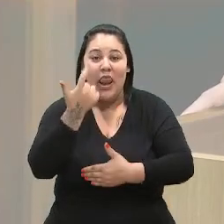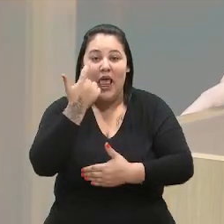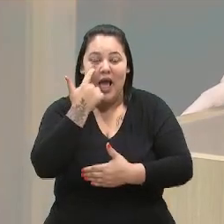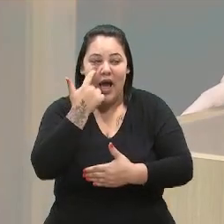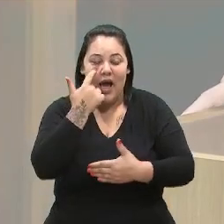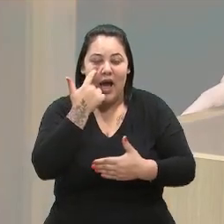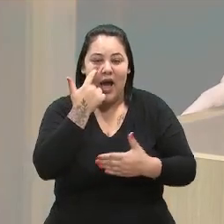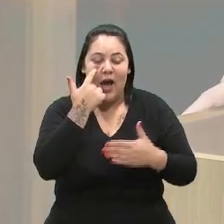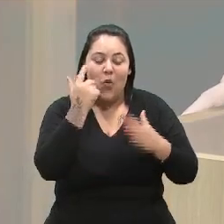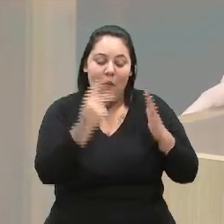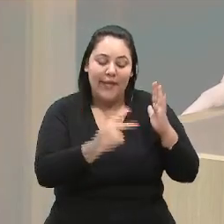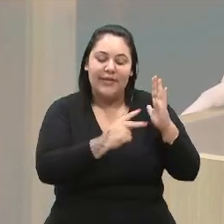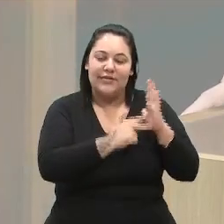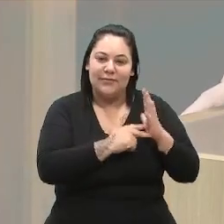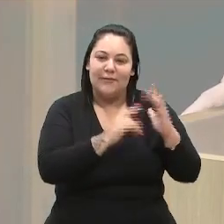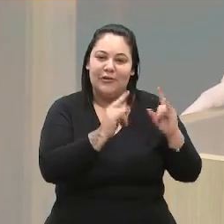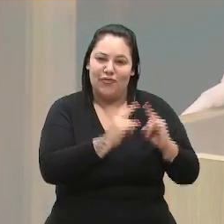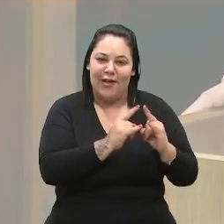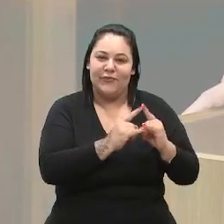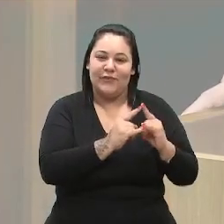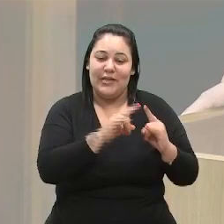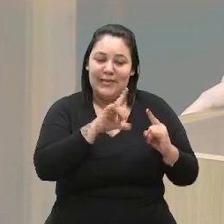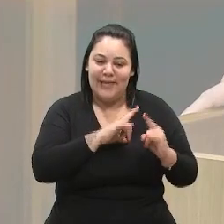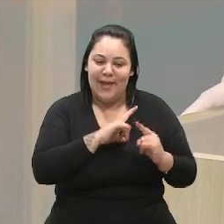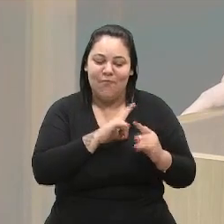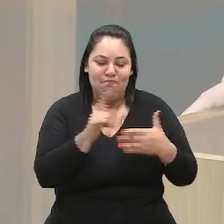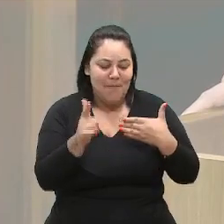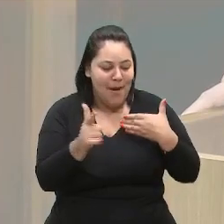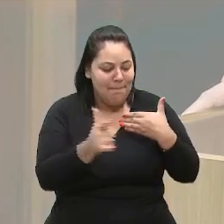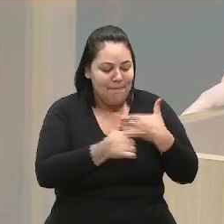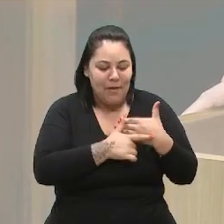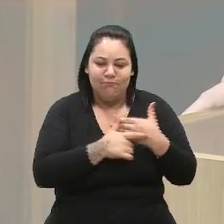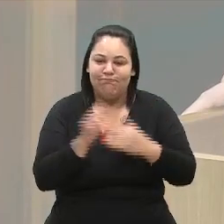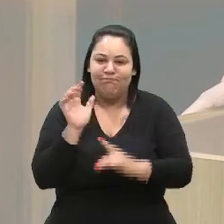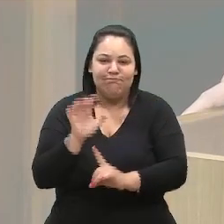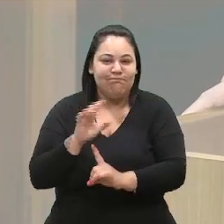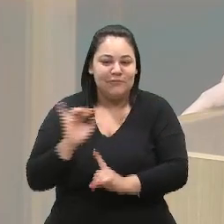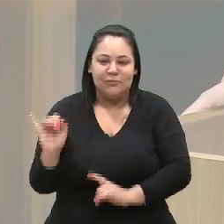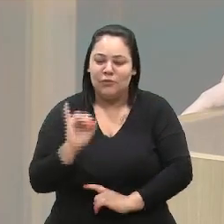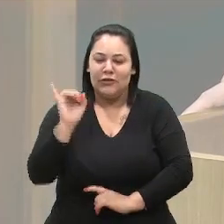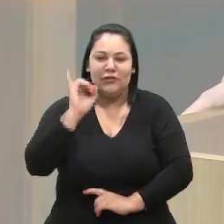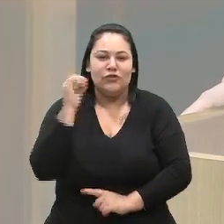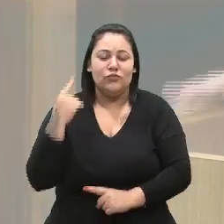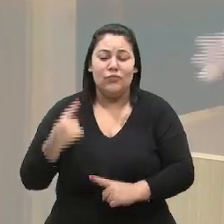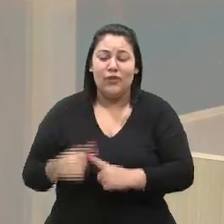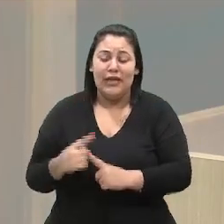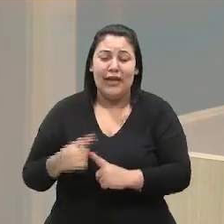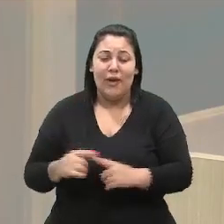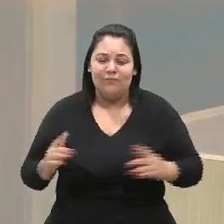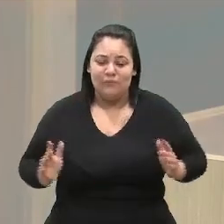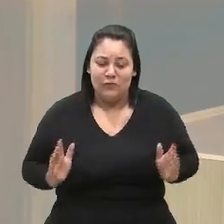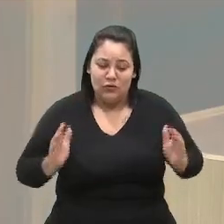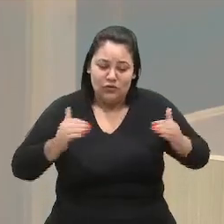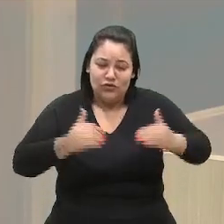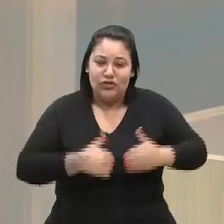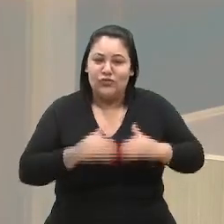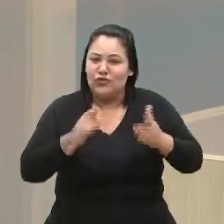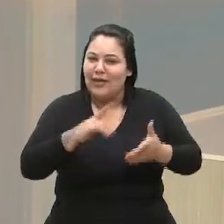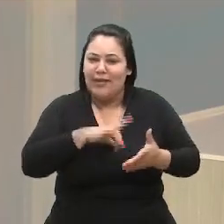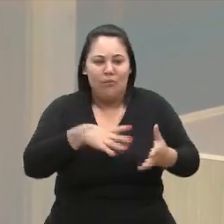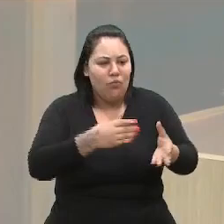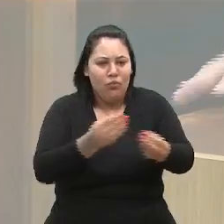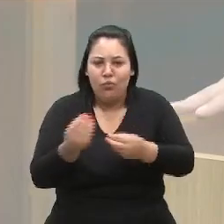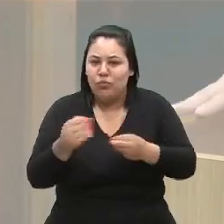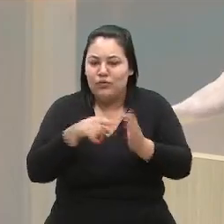papel tão relevante na medida que o autismo já envolve várias pesquisas,